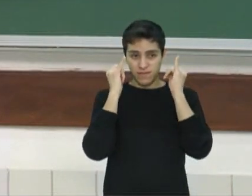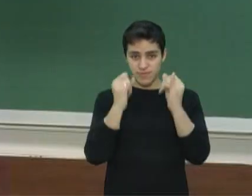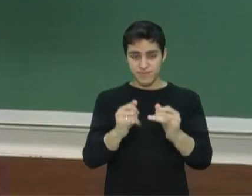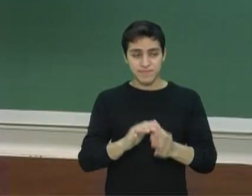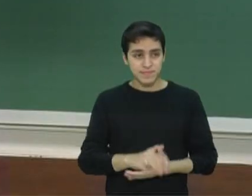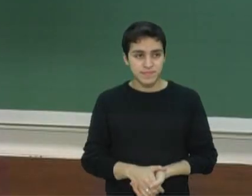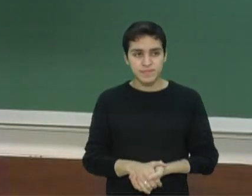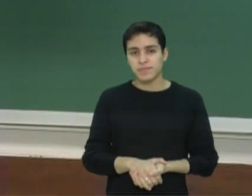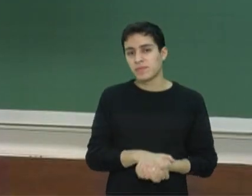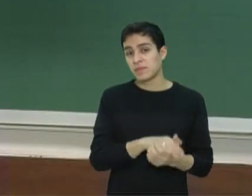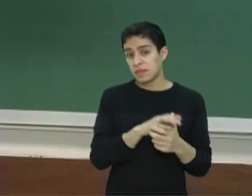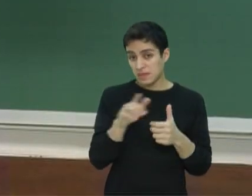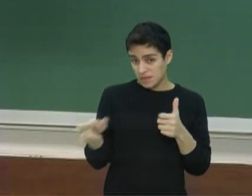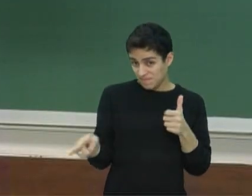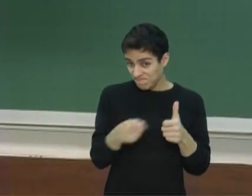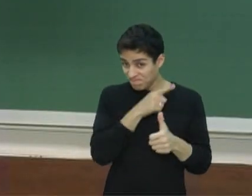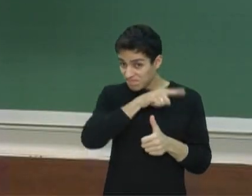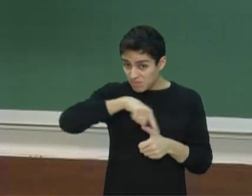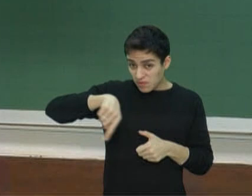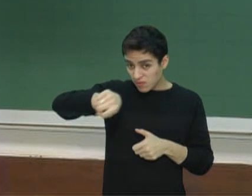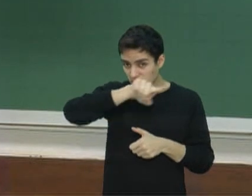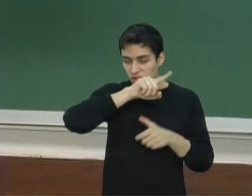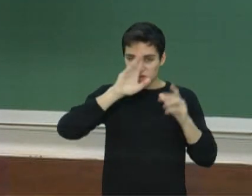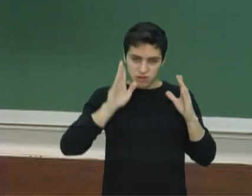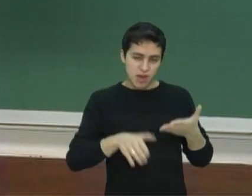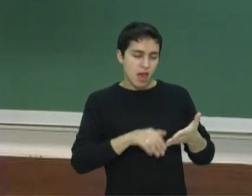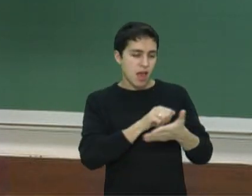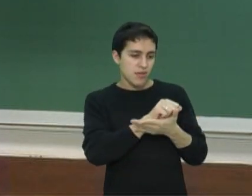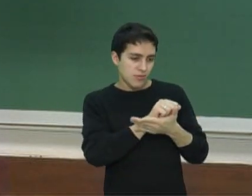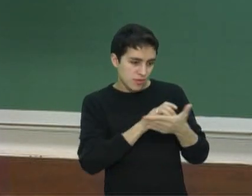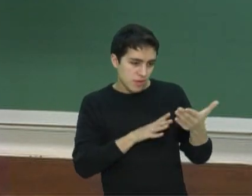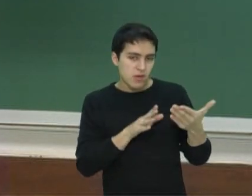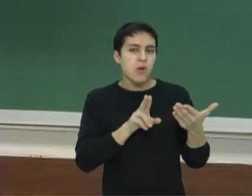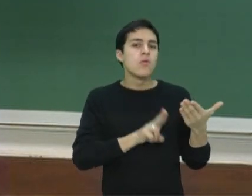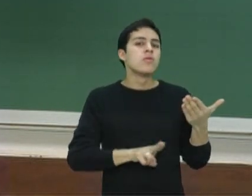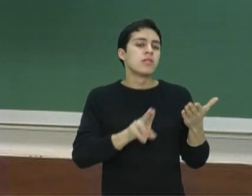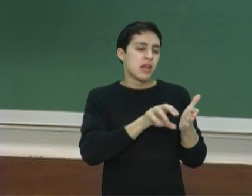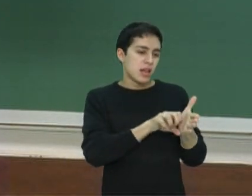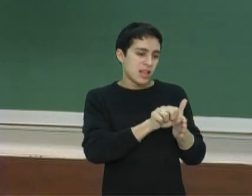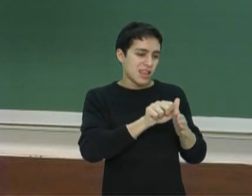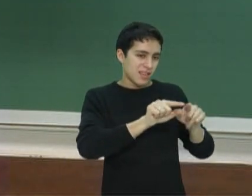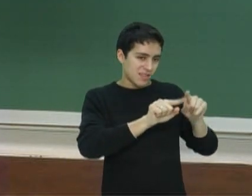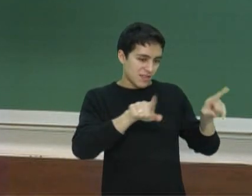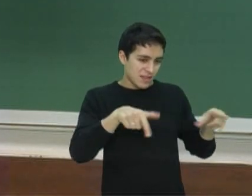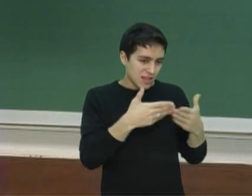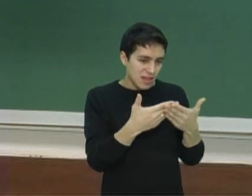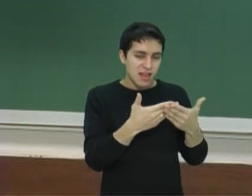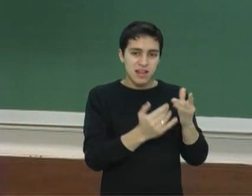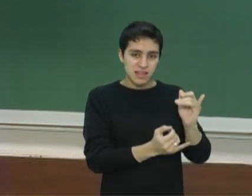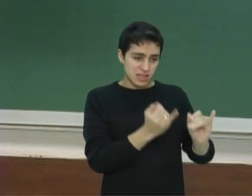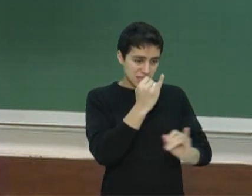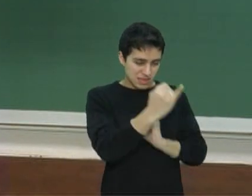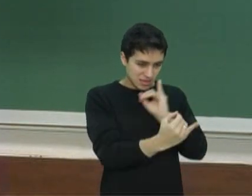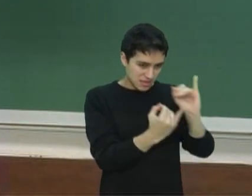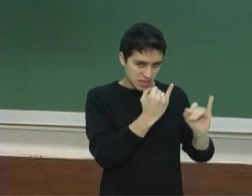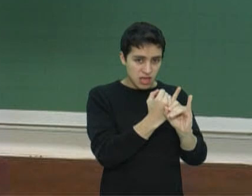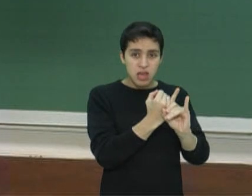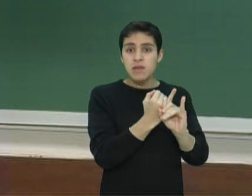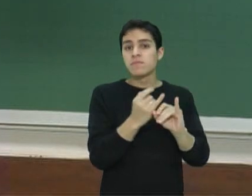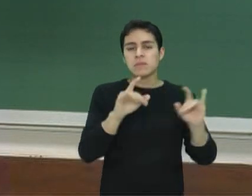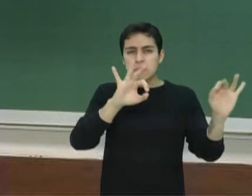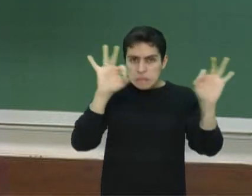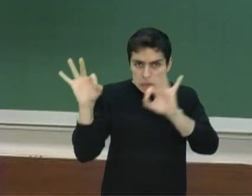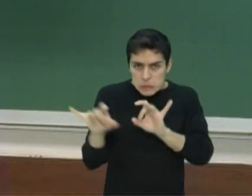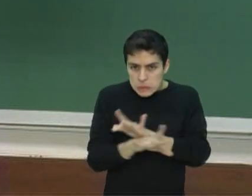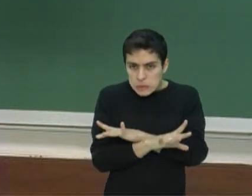avisos. Primeiramente, para você que tem feito suas atividades pelo Classroom, pela internet, após a aula, realize a